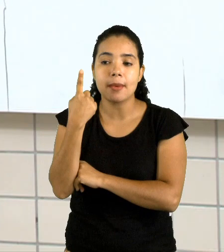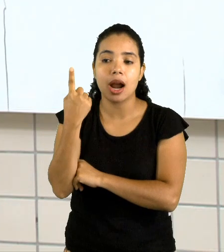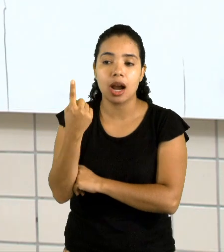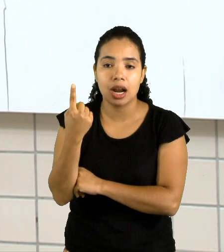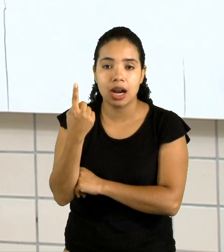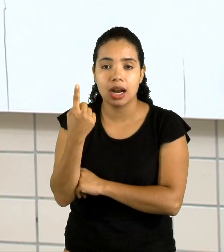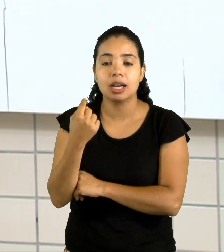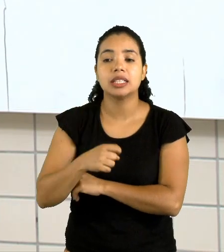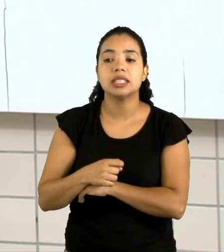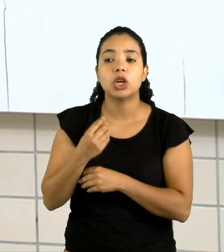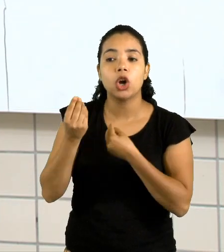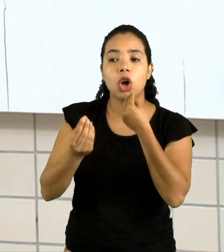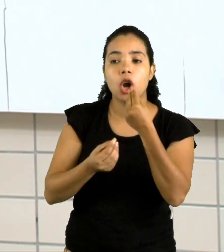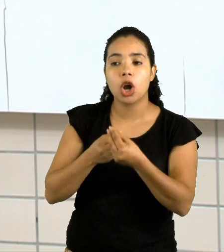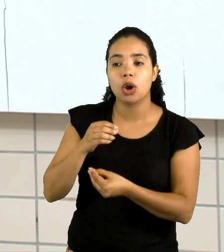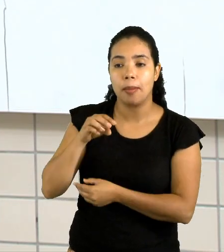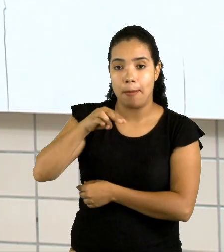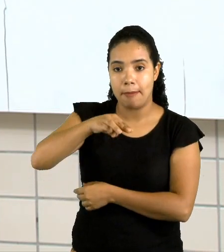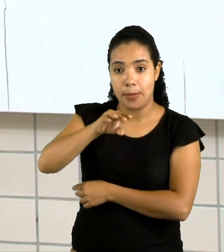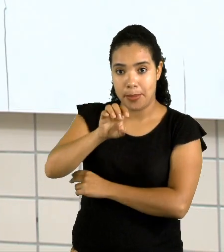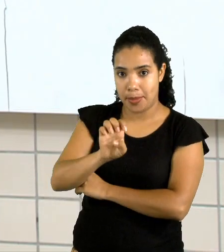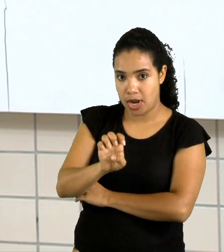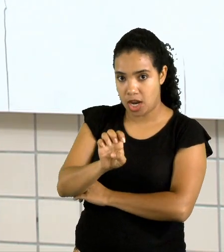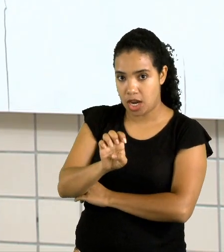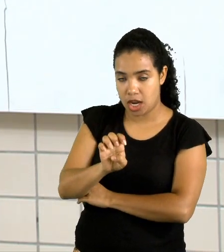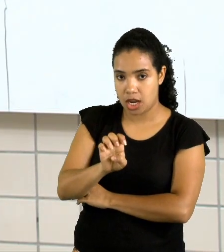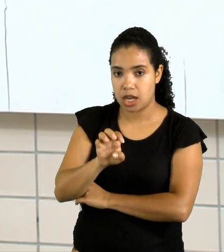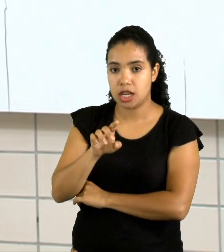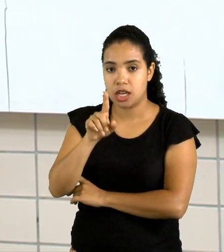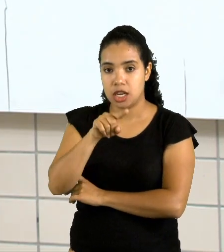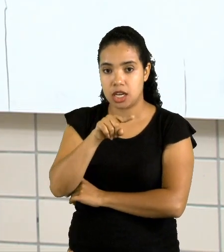nome desse acento? Acento